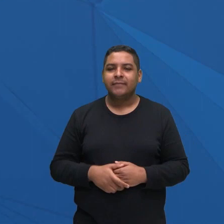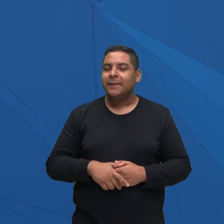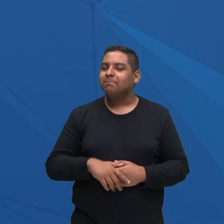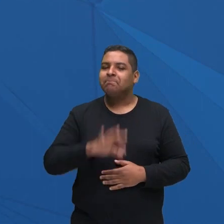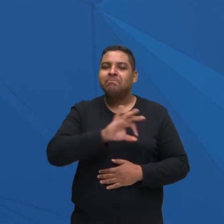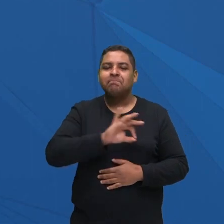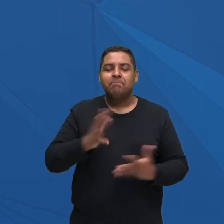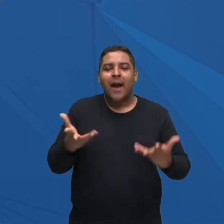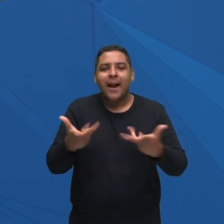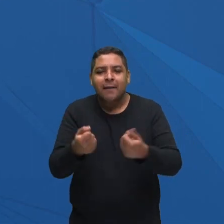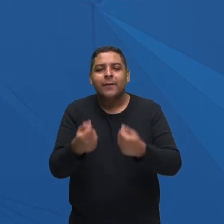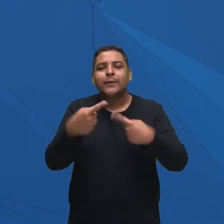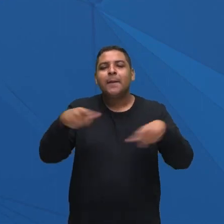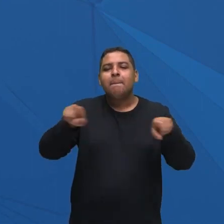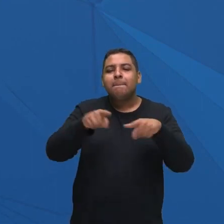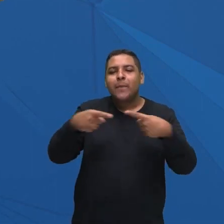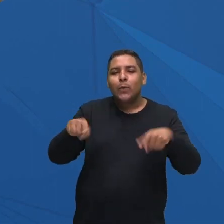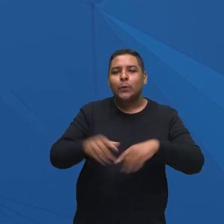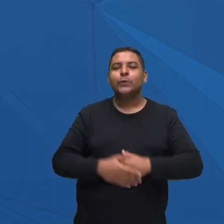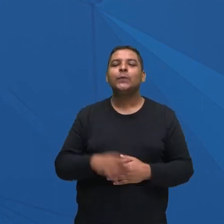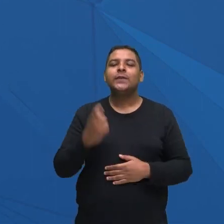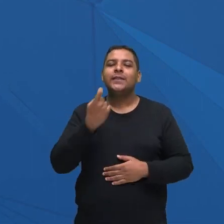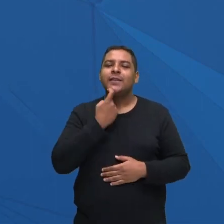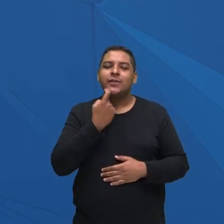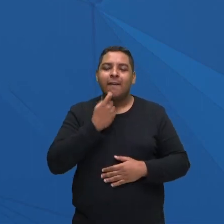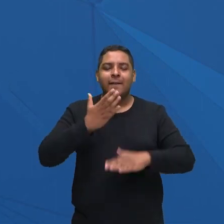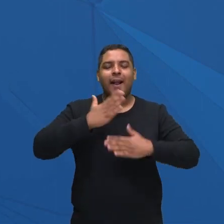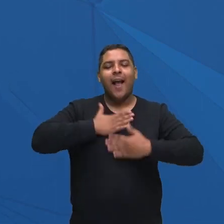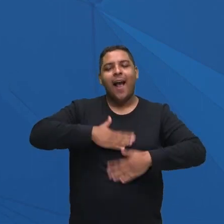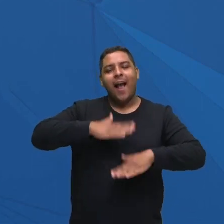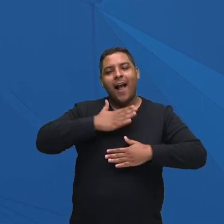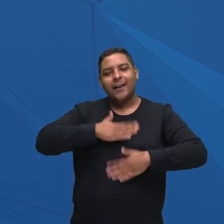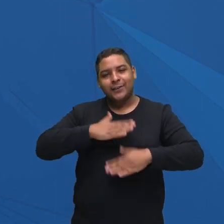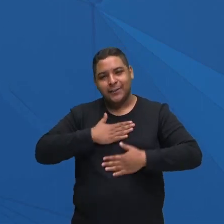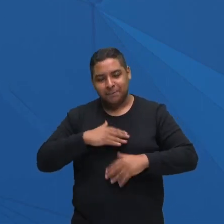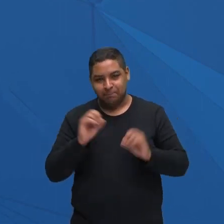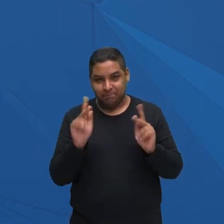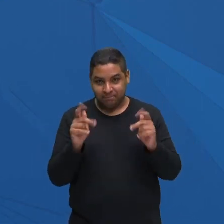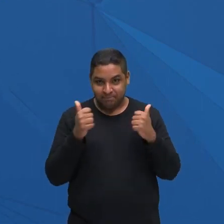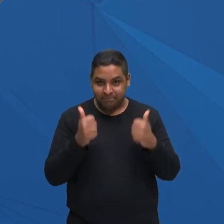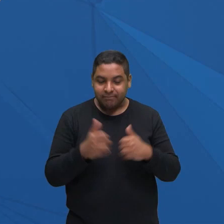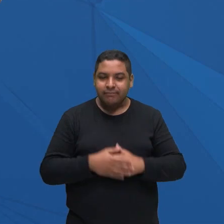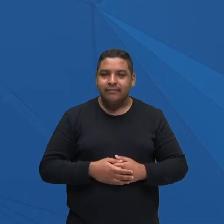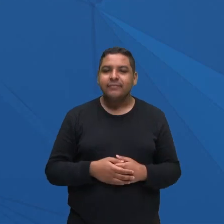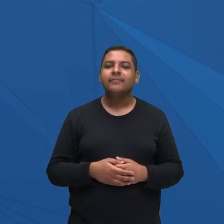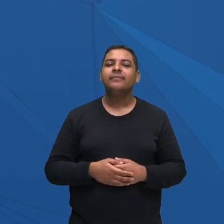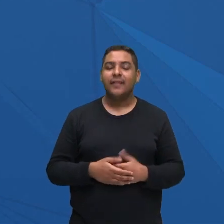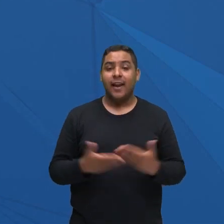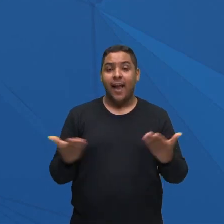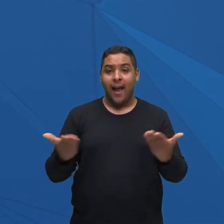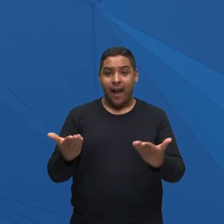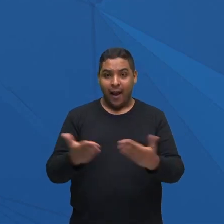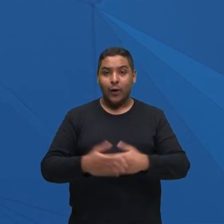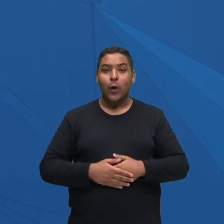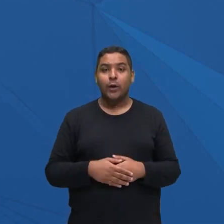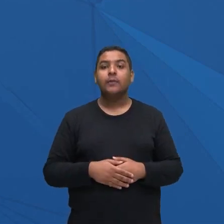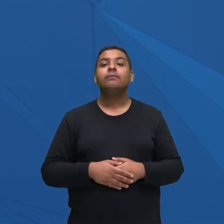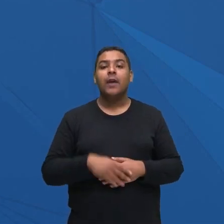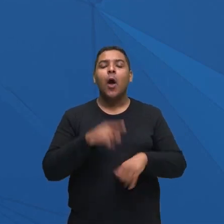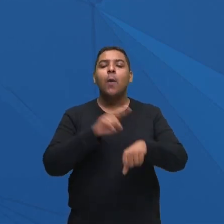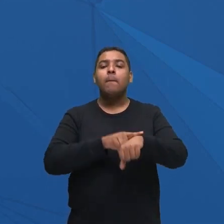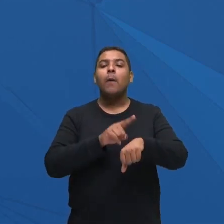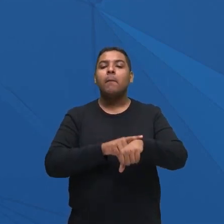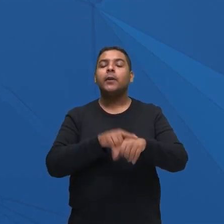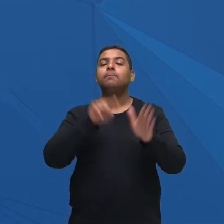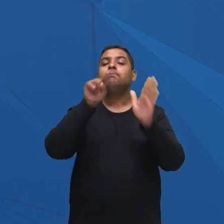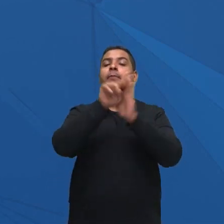né, essa música nessa sexta-feira aqui pra gente relaxar um pouquinho, tá bom? E a gente vai agora pro nosso momento do quiz,